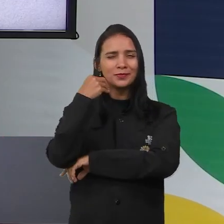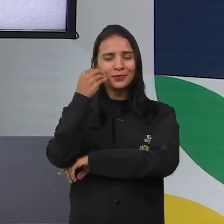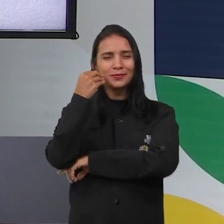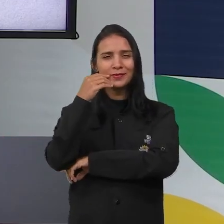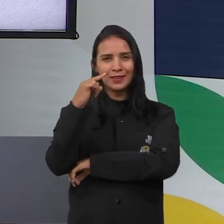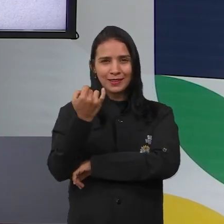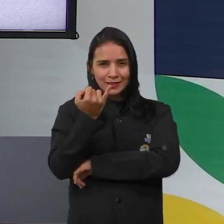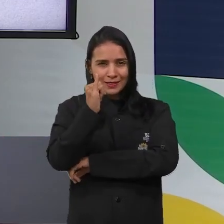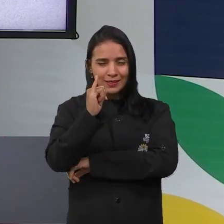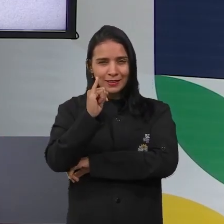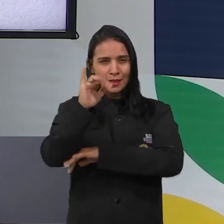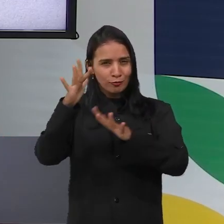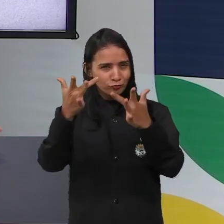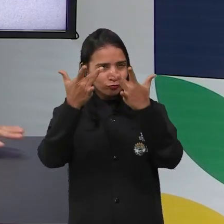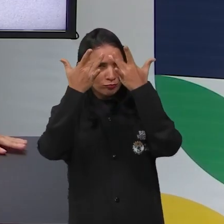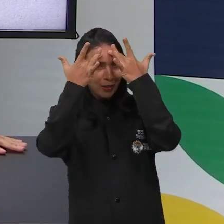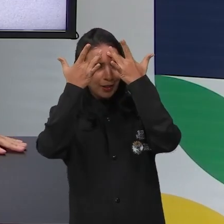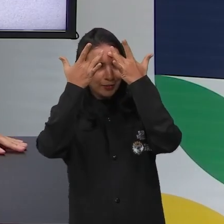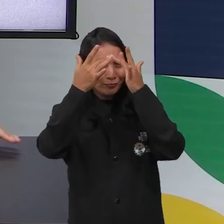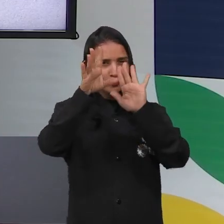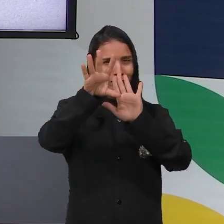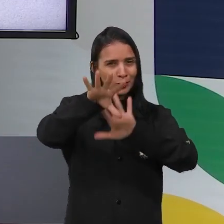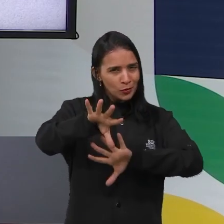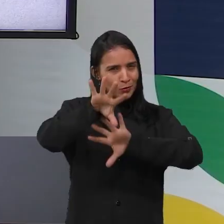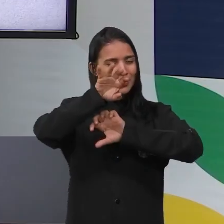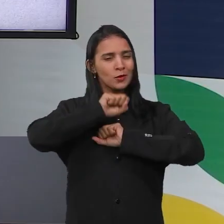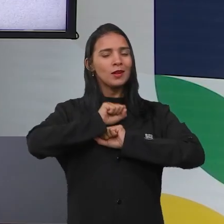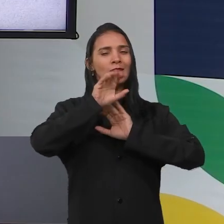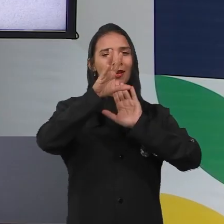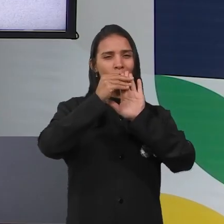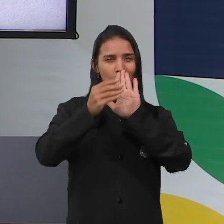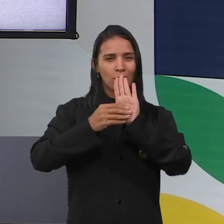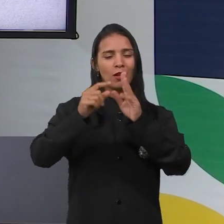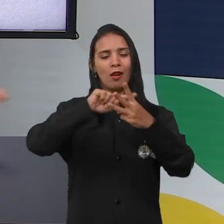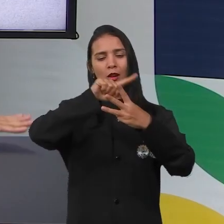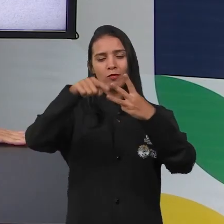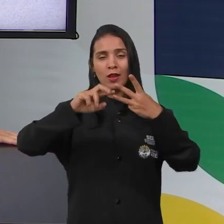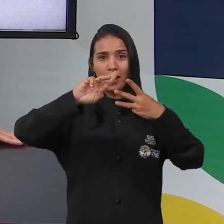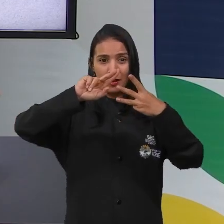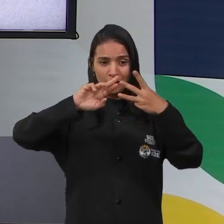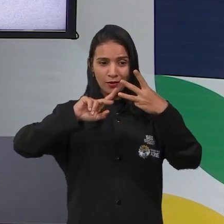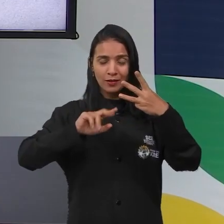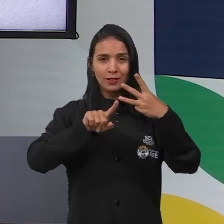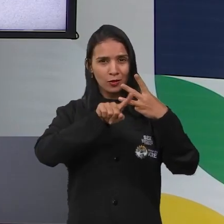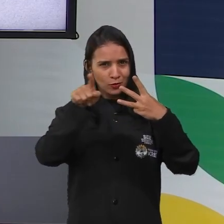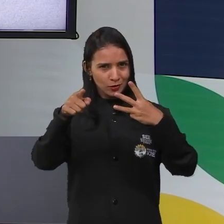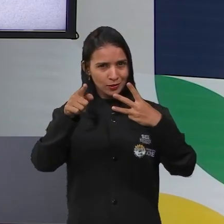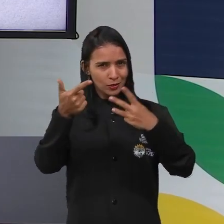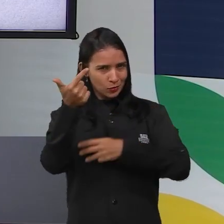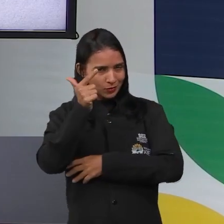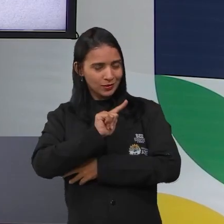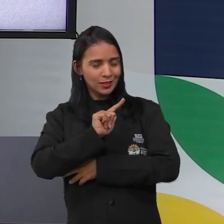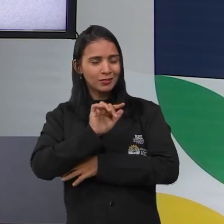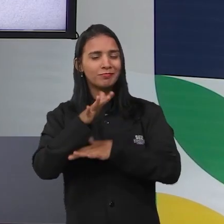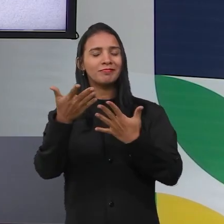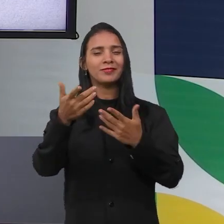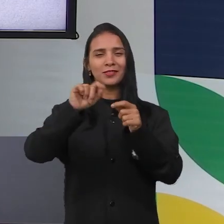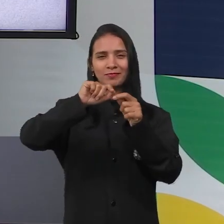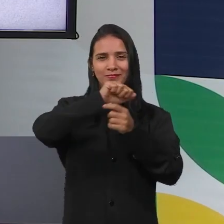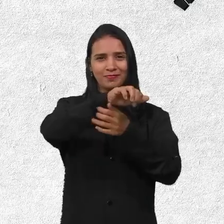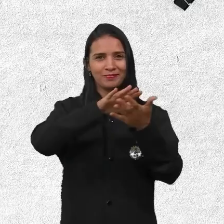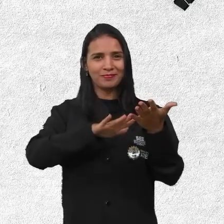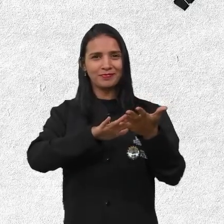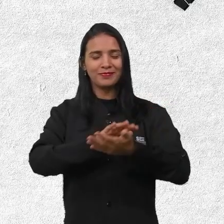conseguiu compreender qual é a relação entre essas 3 classificações? Então, vamos para a nossa